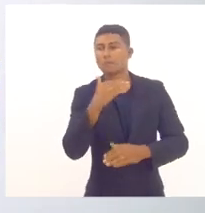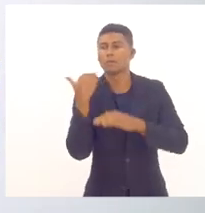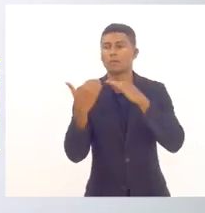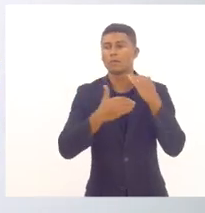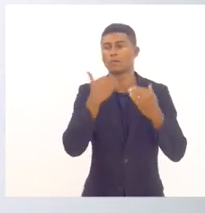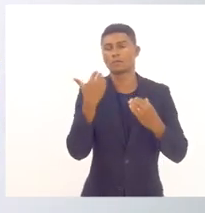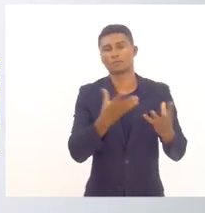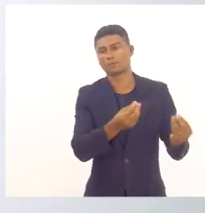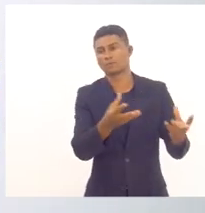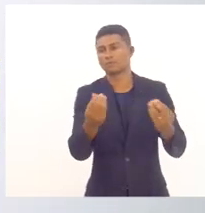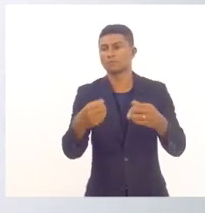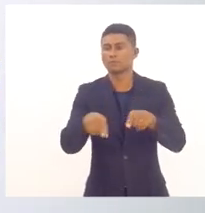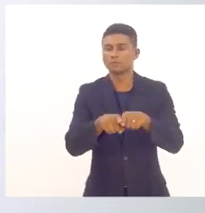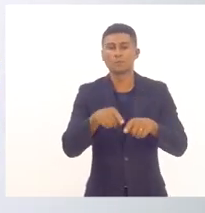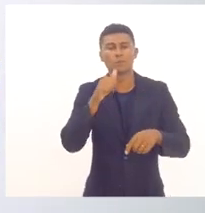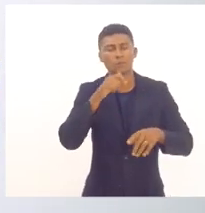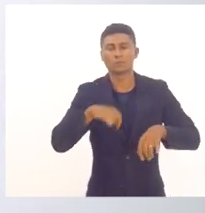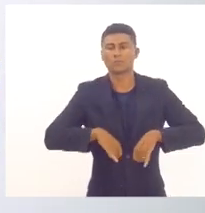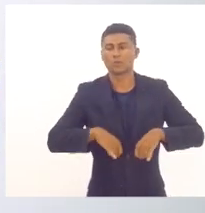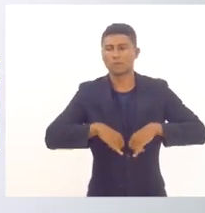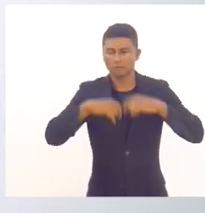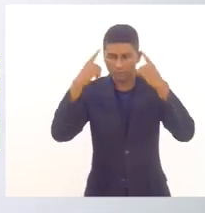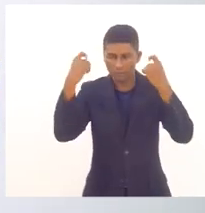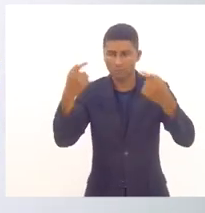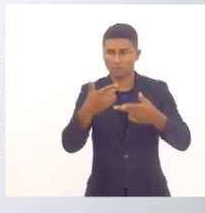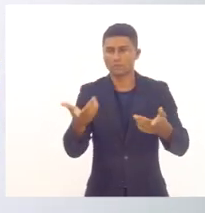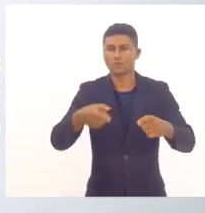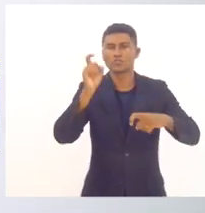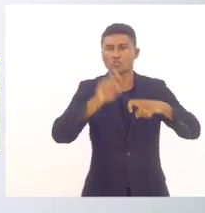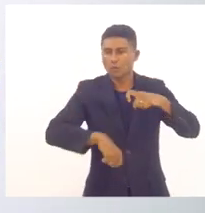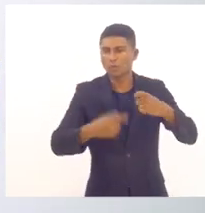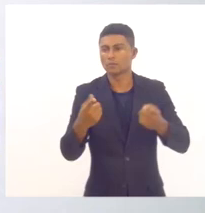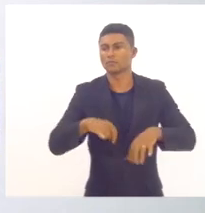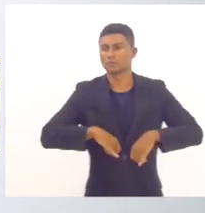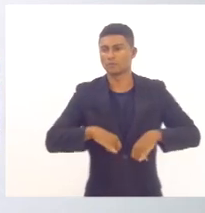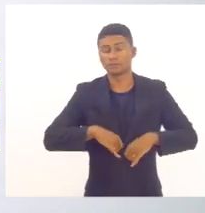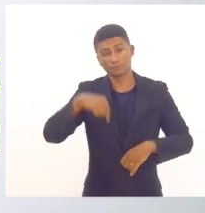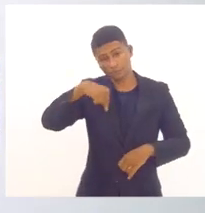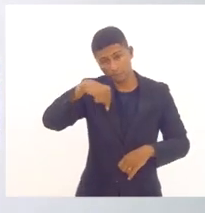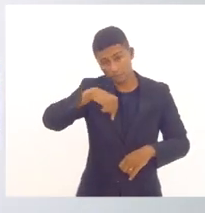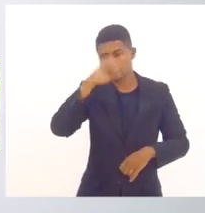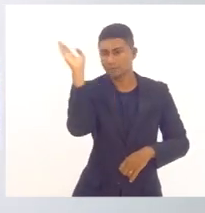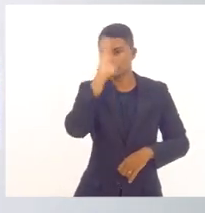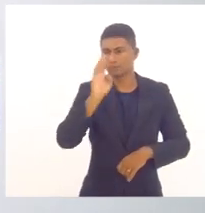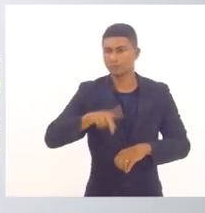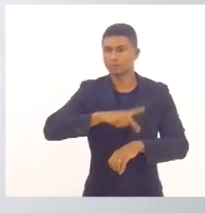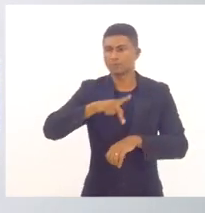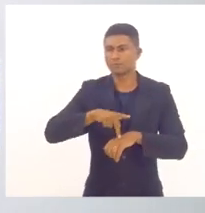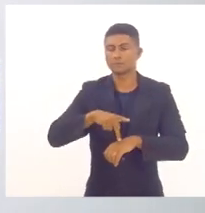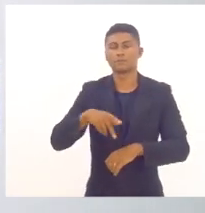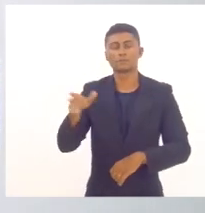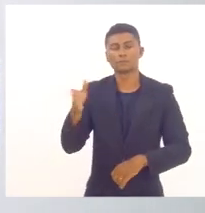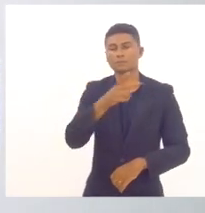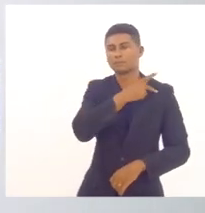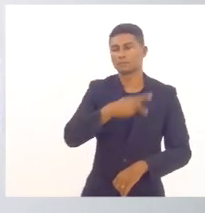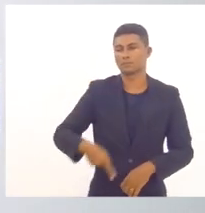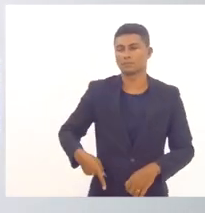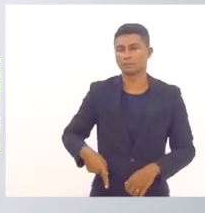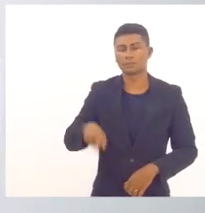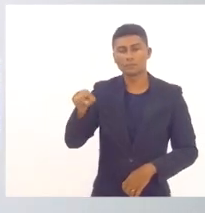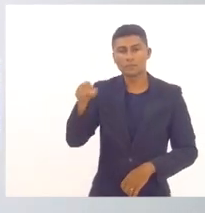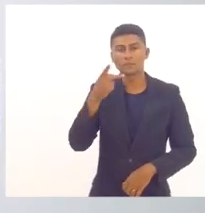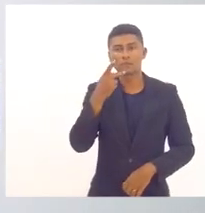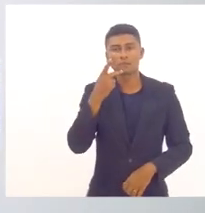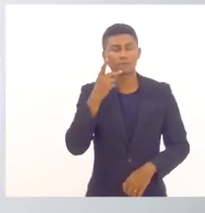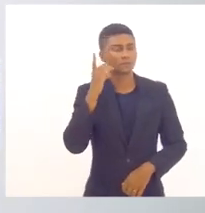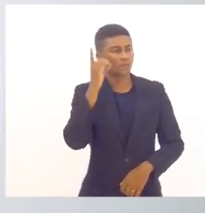Quanta agressão tem, quanto estupro tem. Nós estamos num país... que um presidente falou para uma deputada